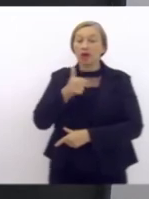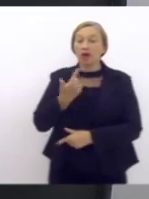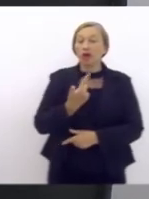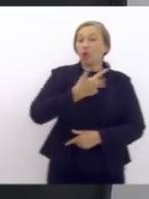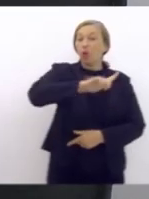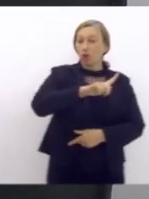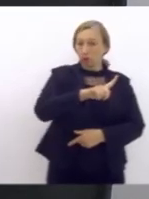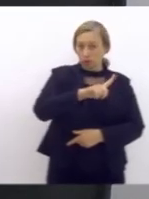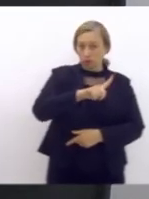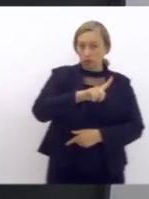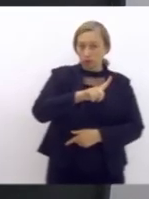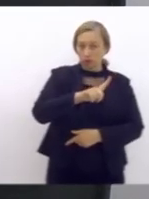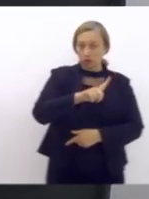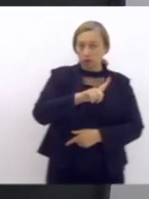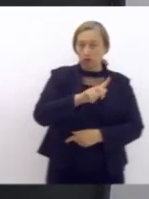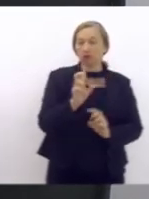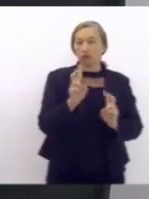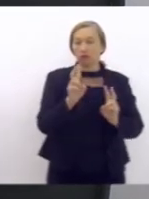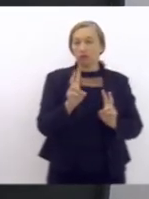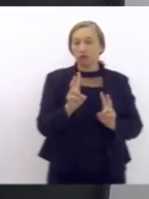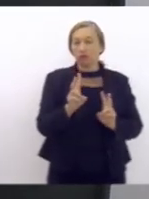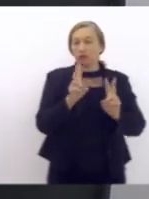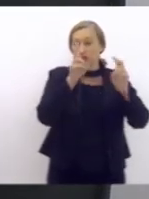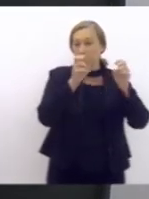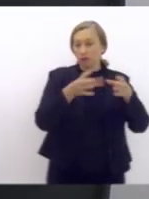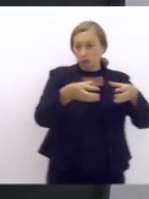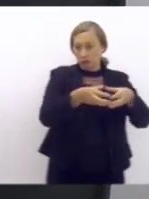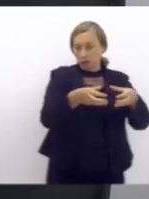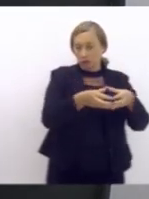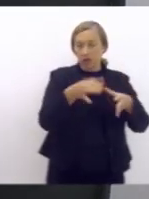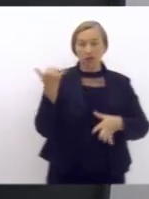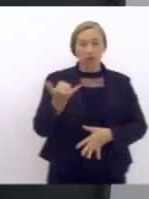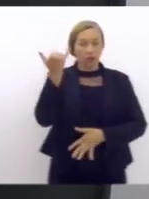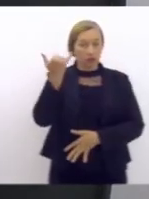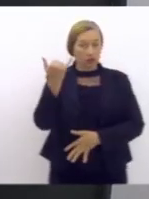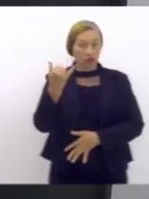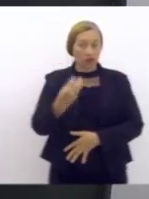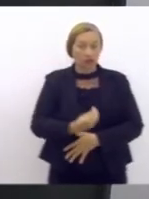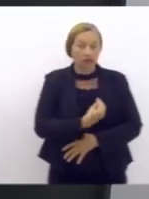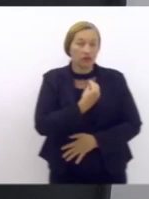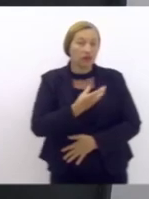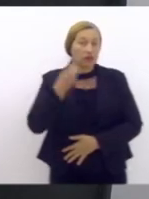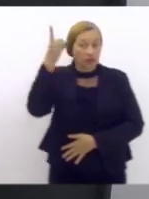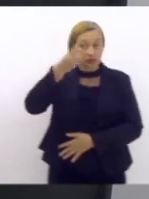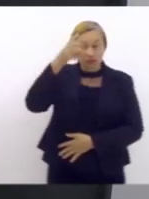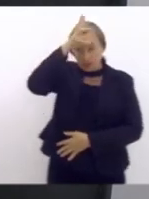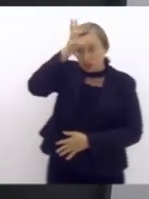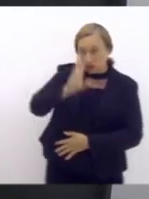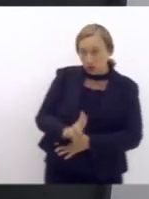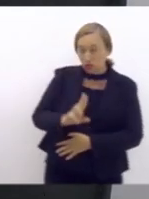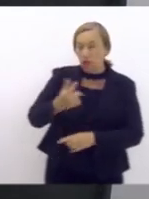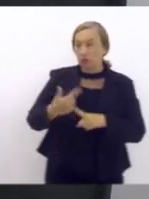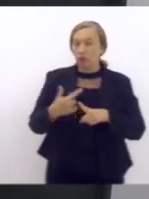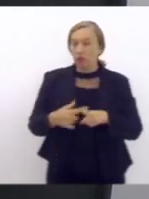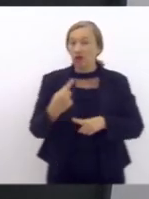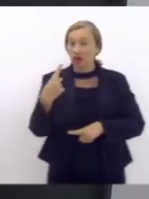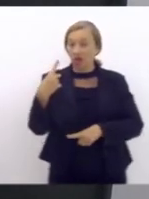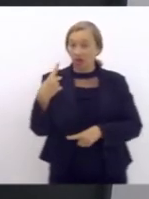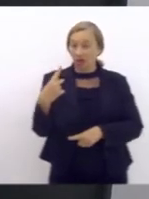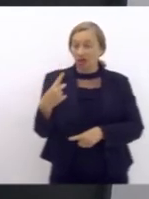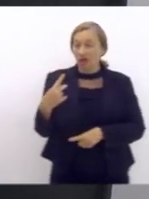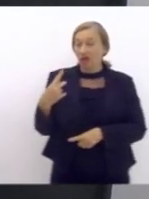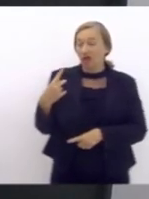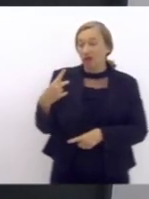demanda existente, e aí é até importante a presença da deputada Tia Ju, porque é de sua autoria